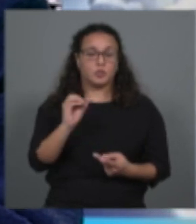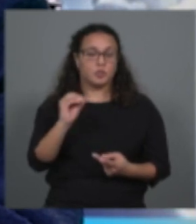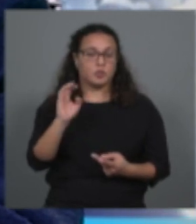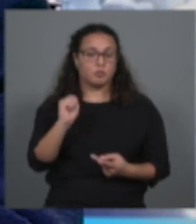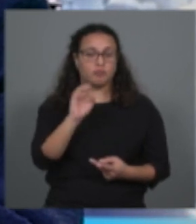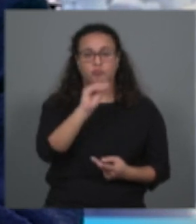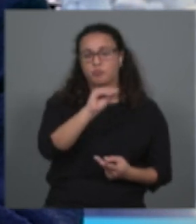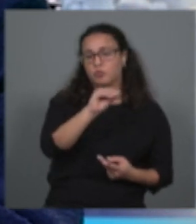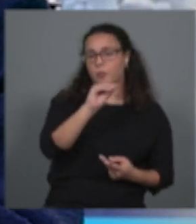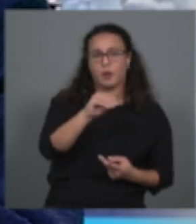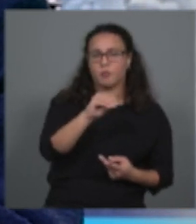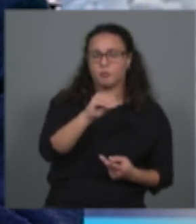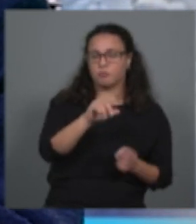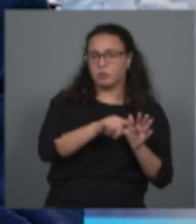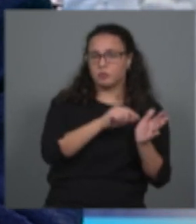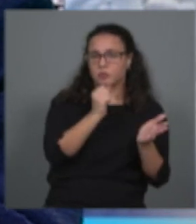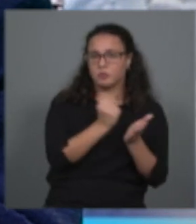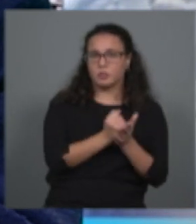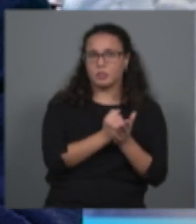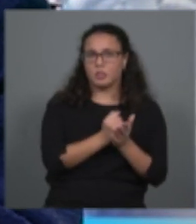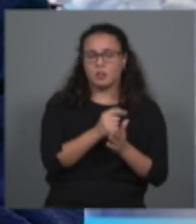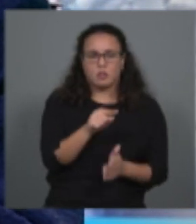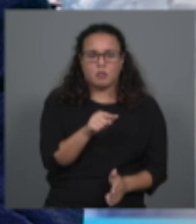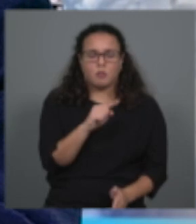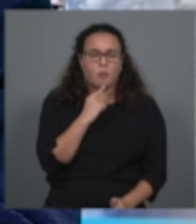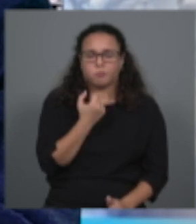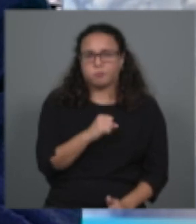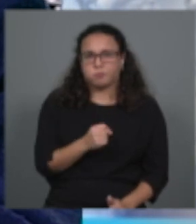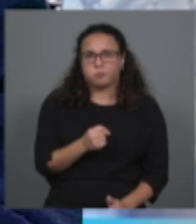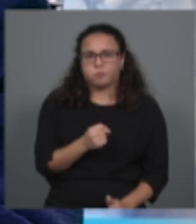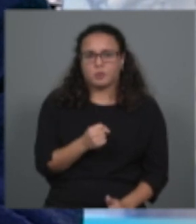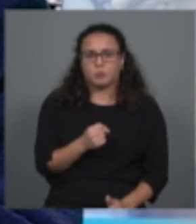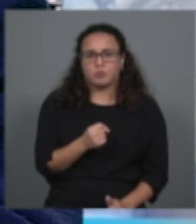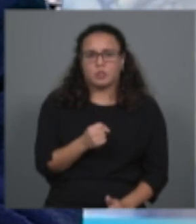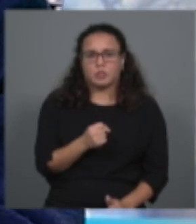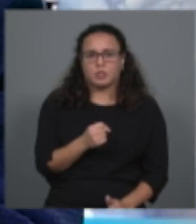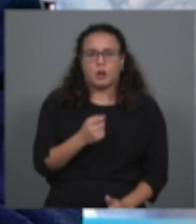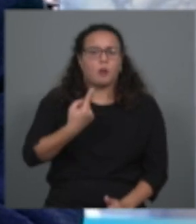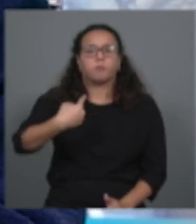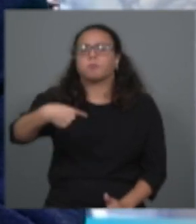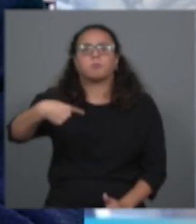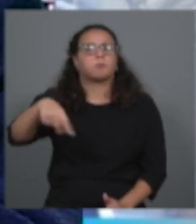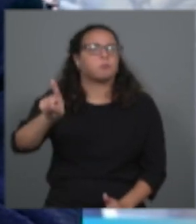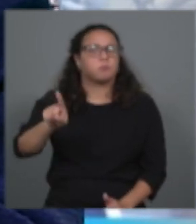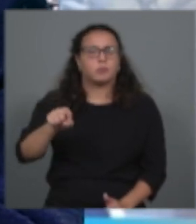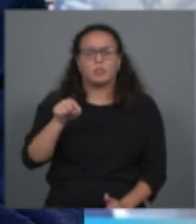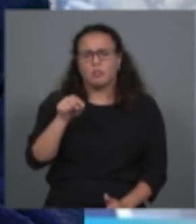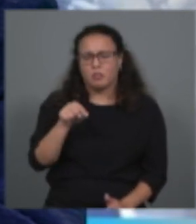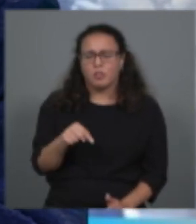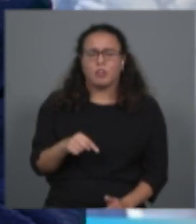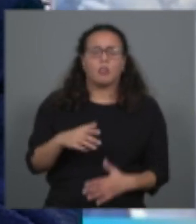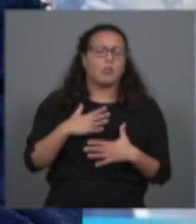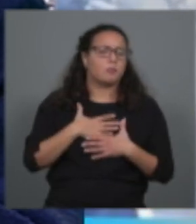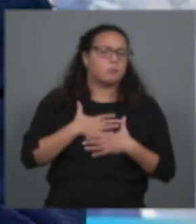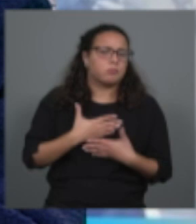e ele não podia deixar de ir. Já cansado, já idoso e antes, mais